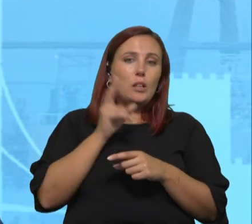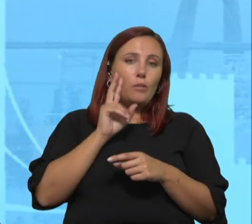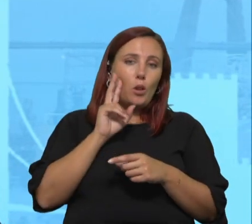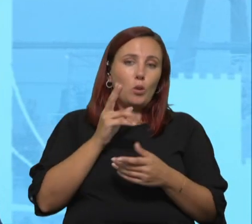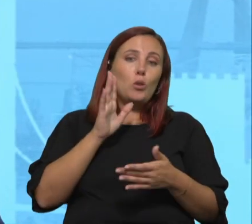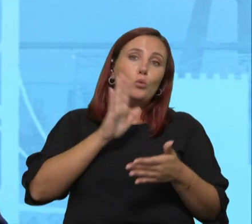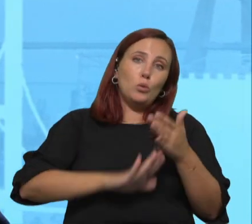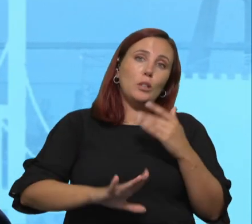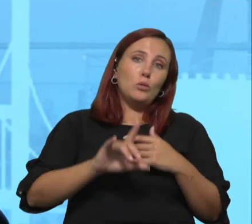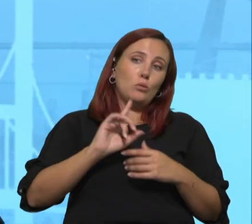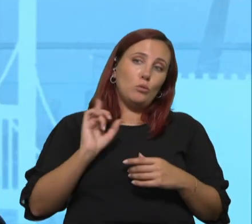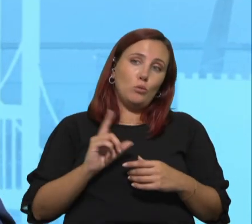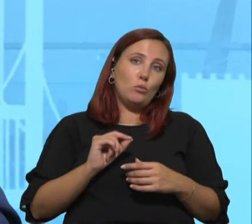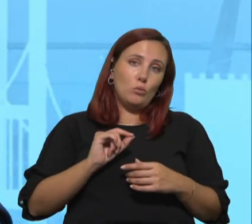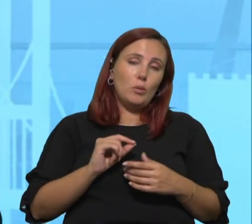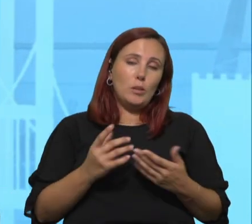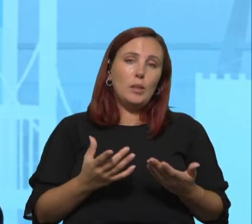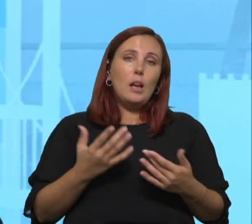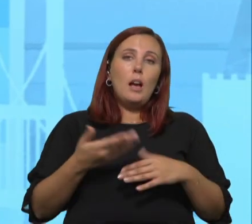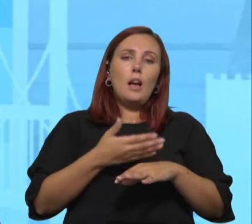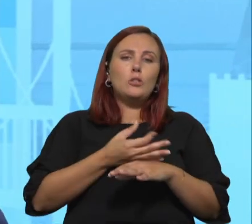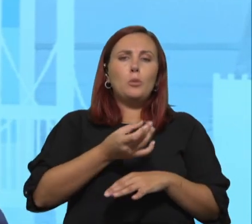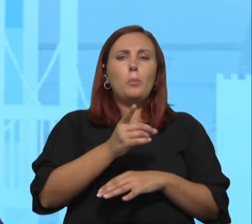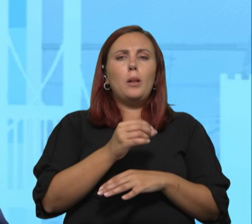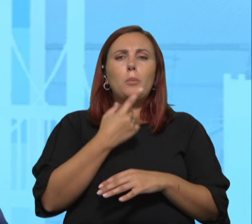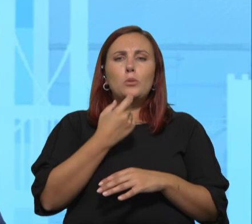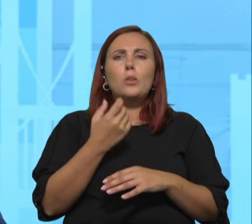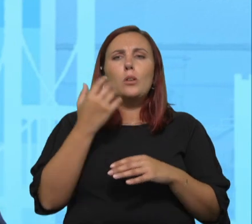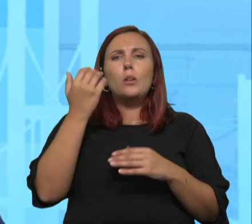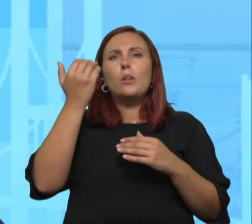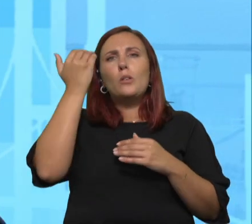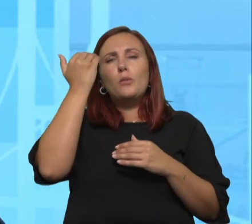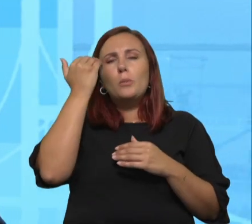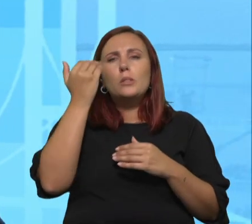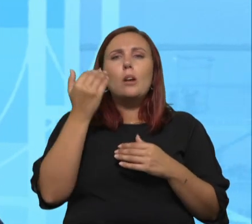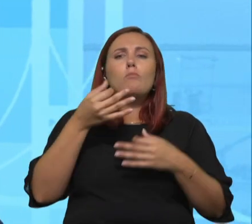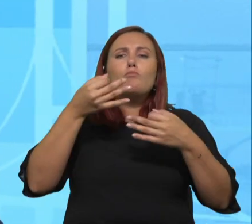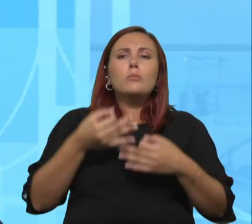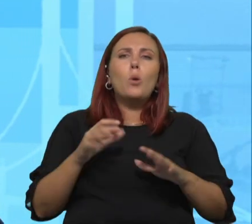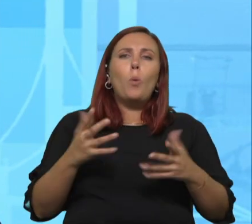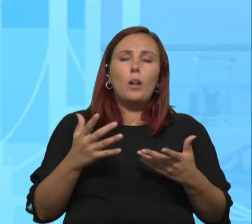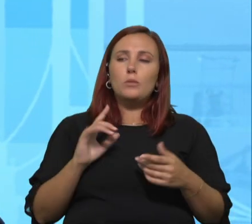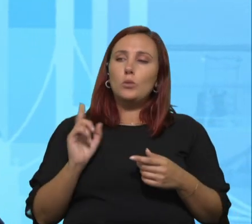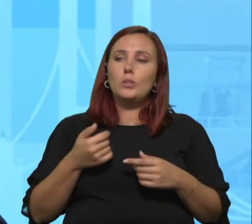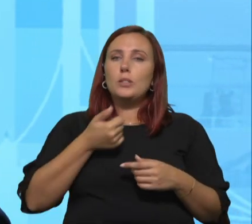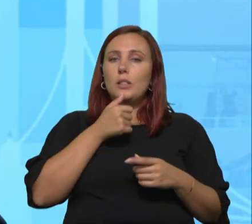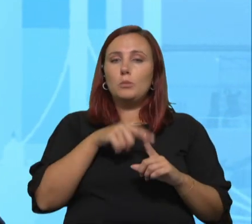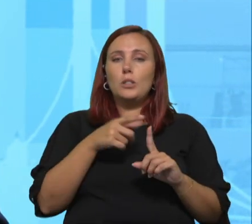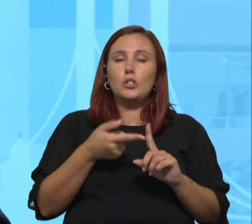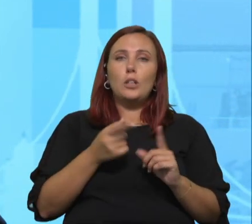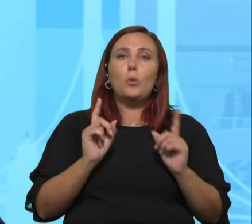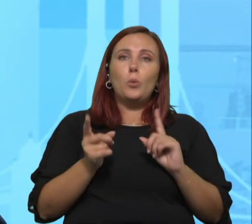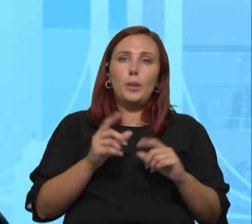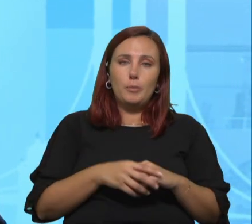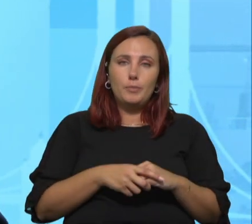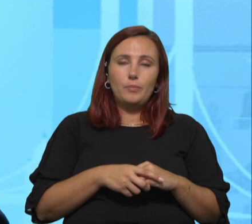nosso colégio. Por exemplo, há bocado o Paulo perguntava que dados concretos para isto. Nós decidimos este ano que em